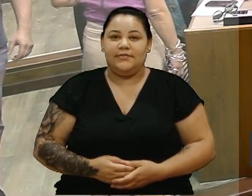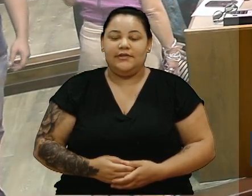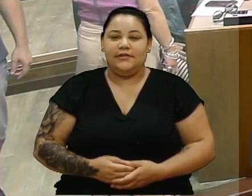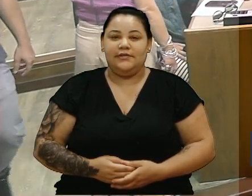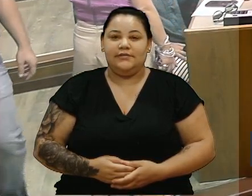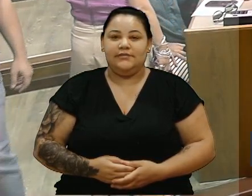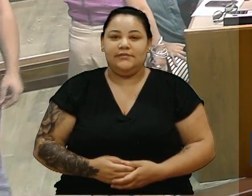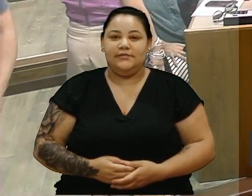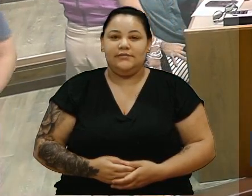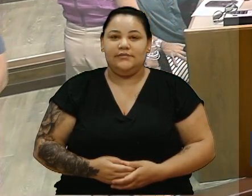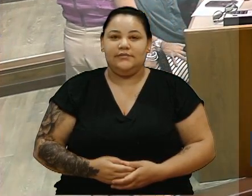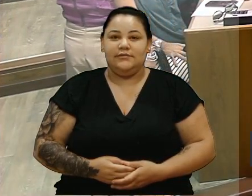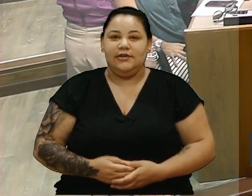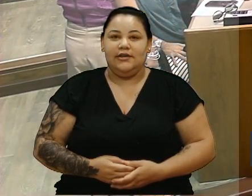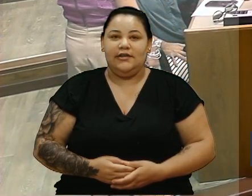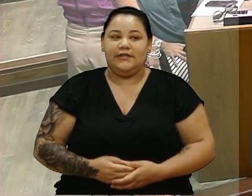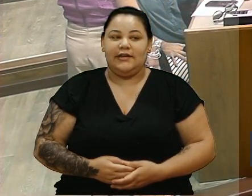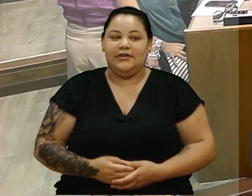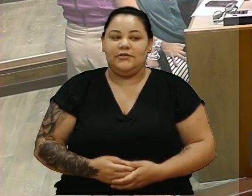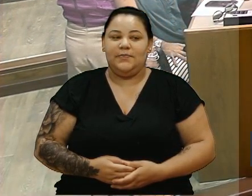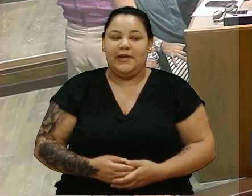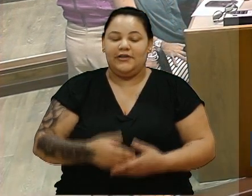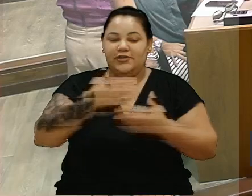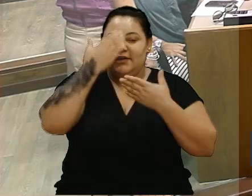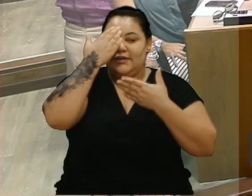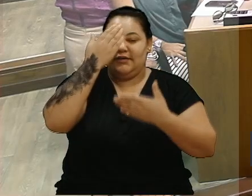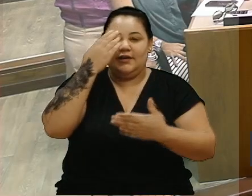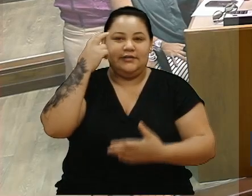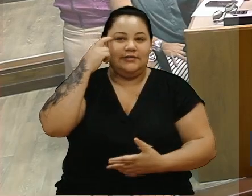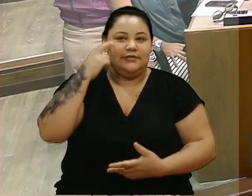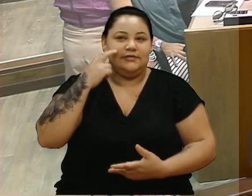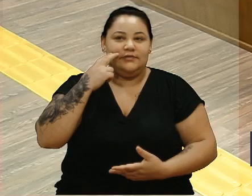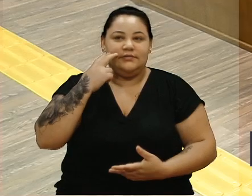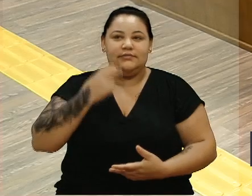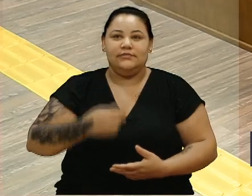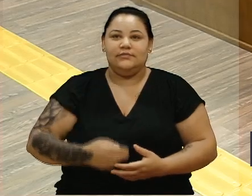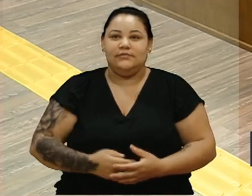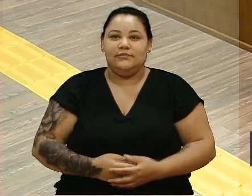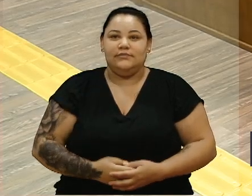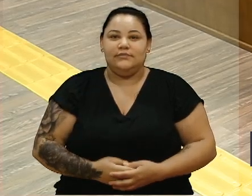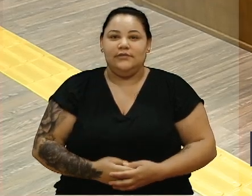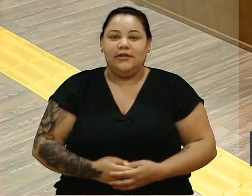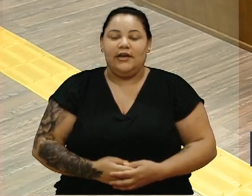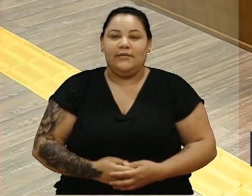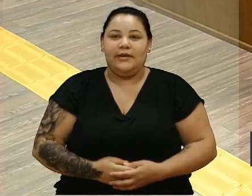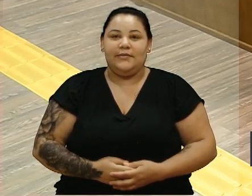Obrigada, vereador Daniel Santos. Sem mais inscritos, encerradas as pequenas comunicações.